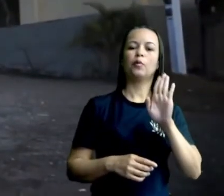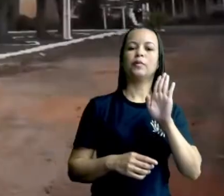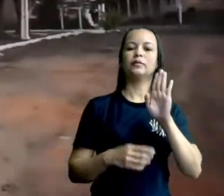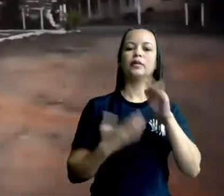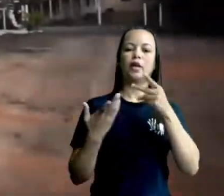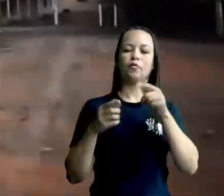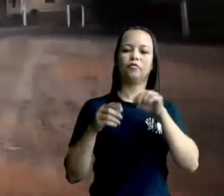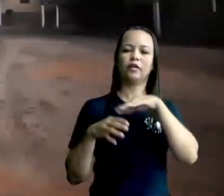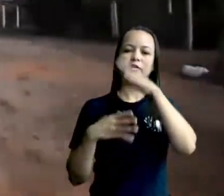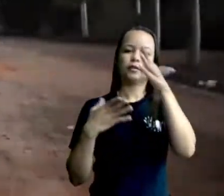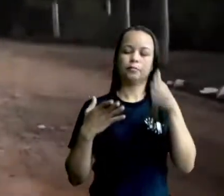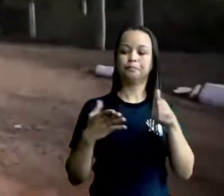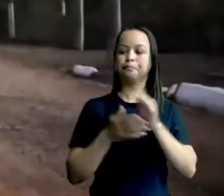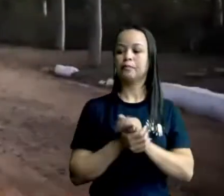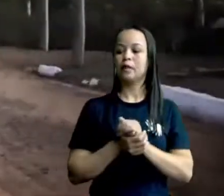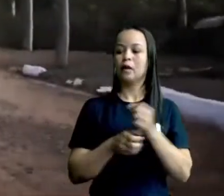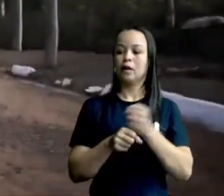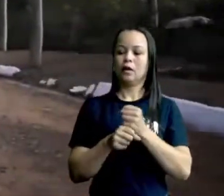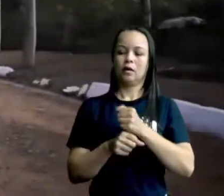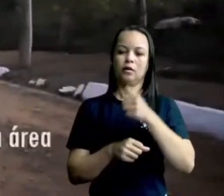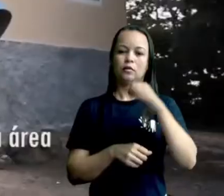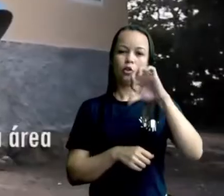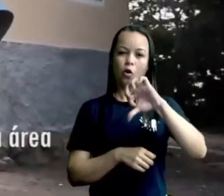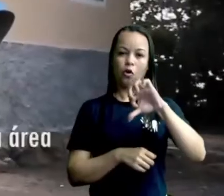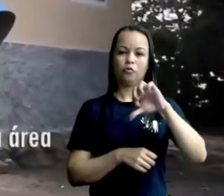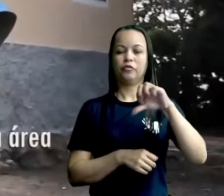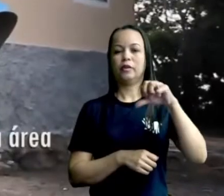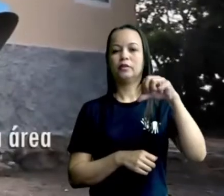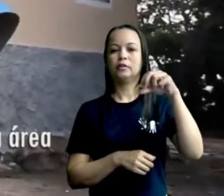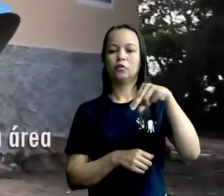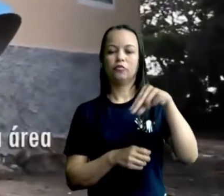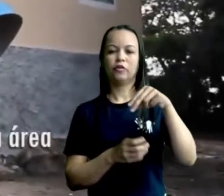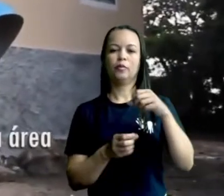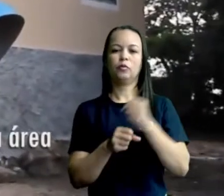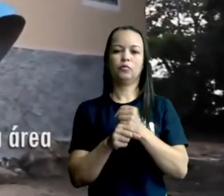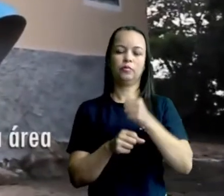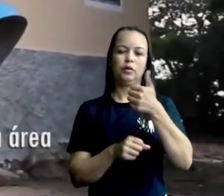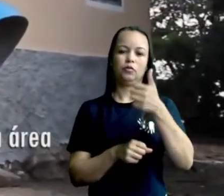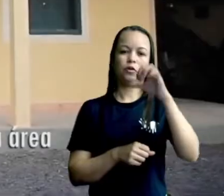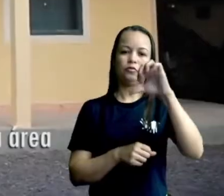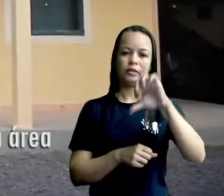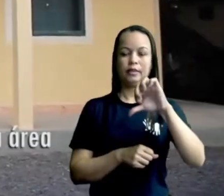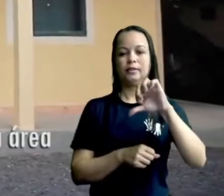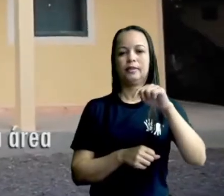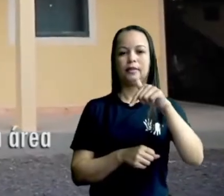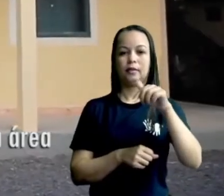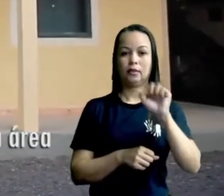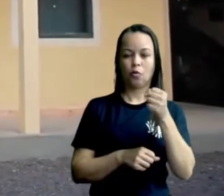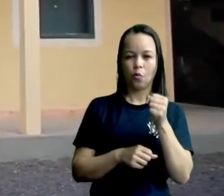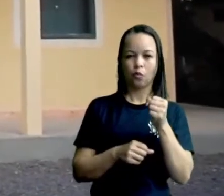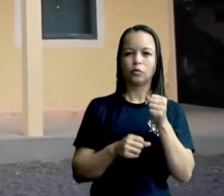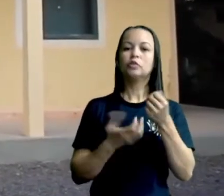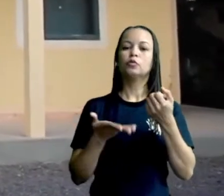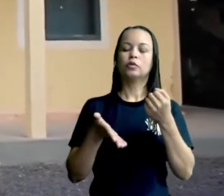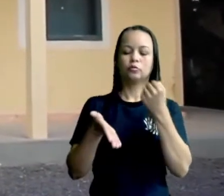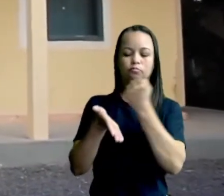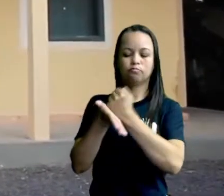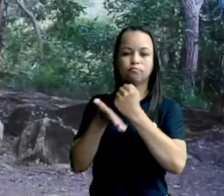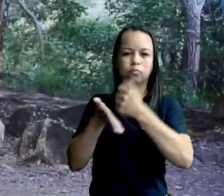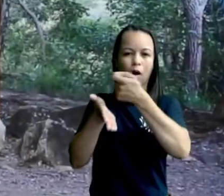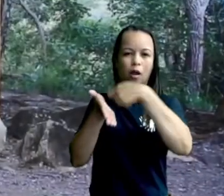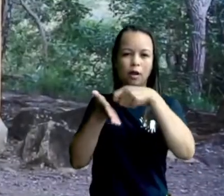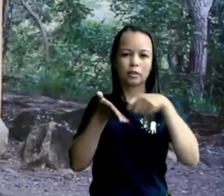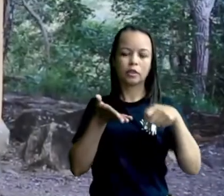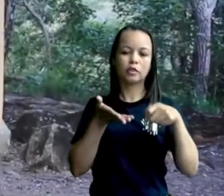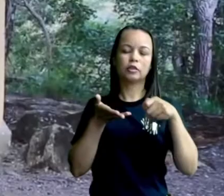Em 9 de novembro de 1978, foi assinada uma escritura de desapropriação de parte da área que circunda